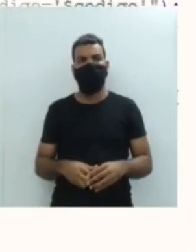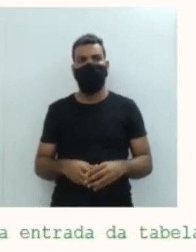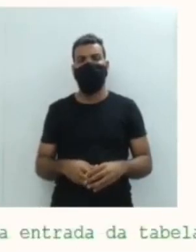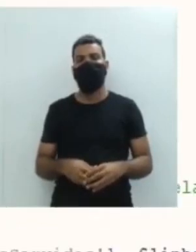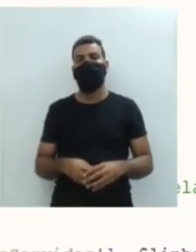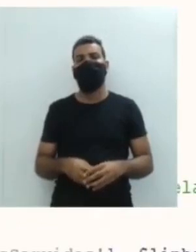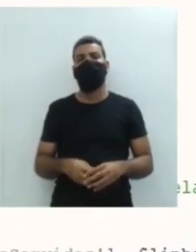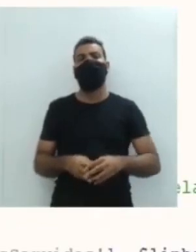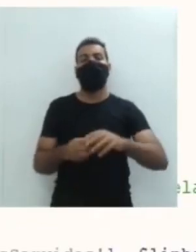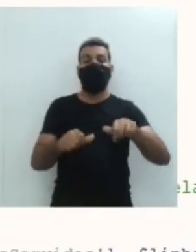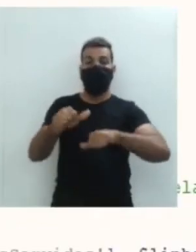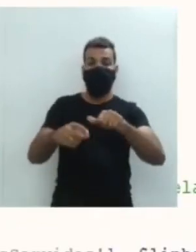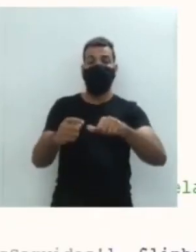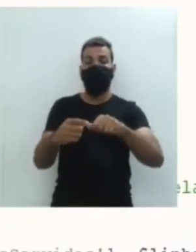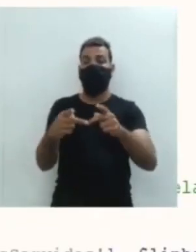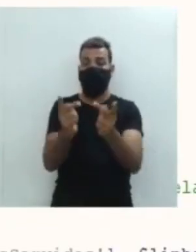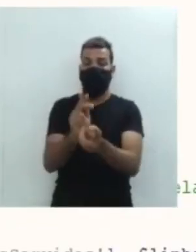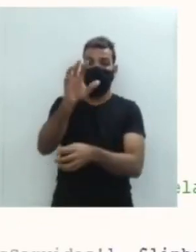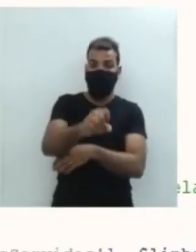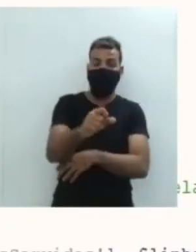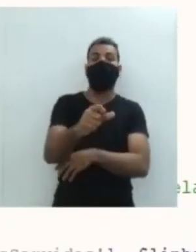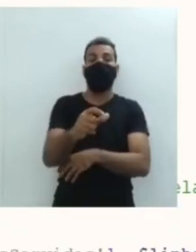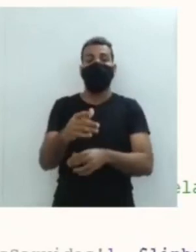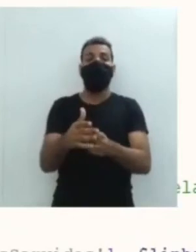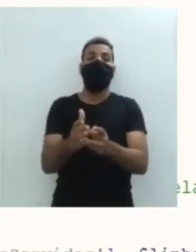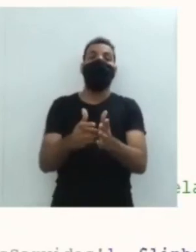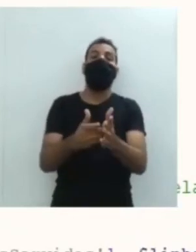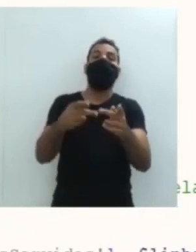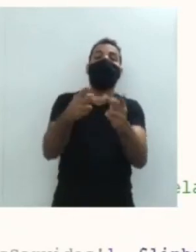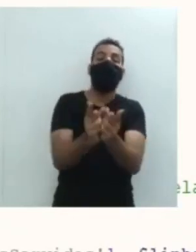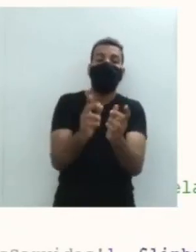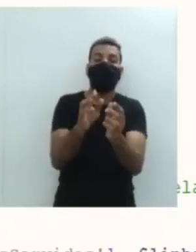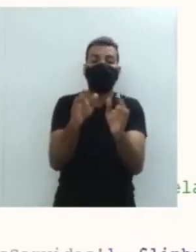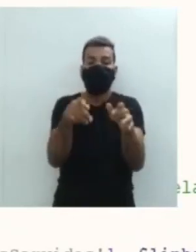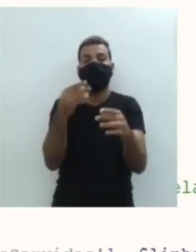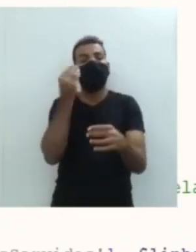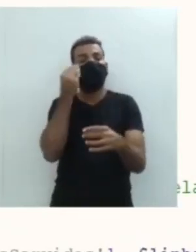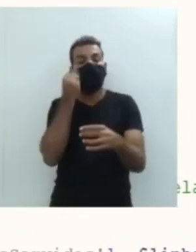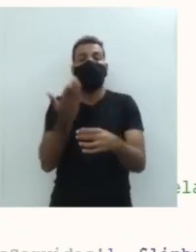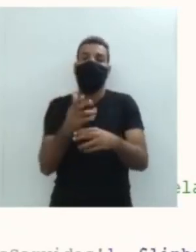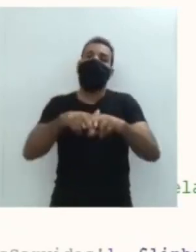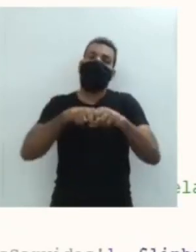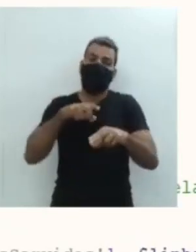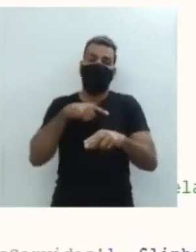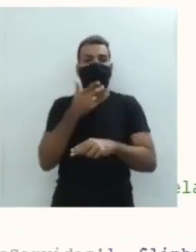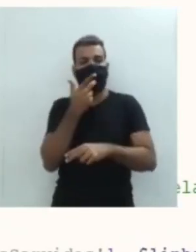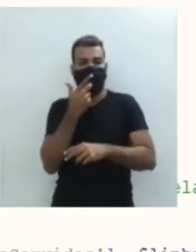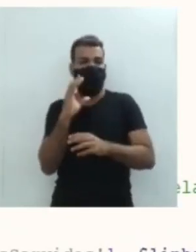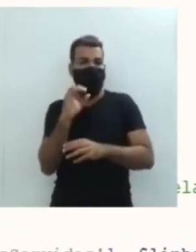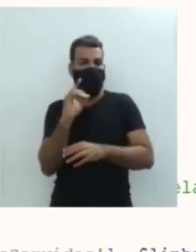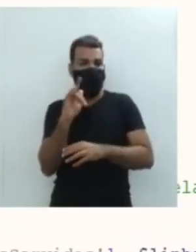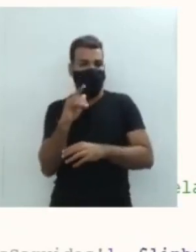nós vamos ter buscar prato no caso aqui buscar um prato específico por isso que eu estou aqui passando o código